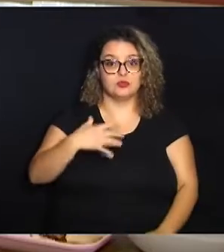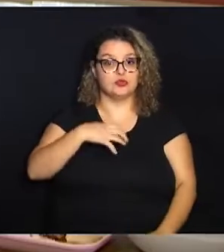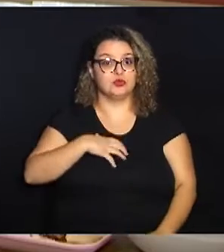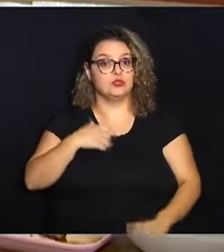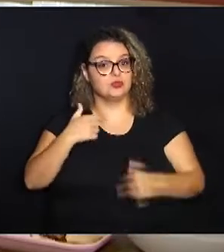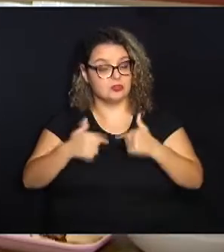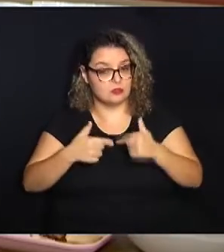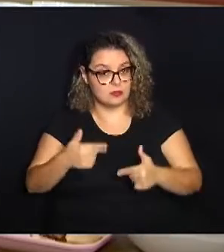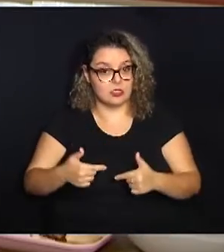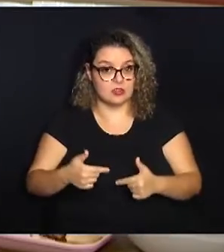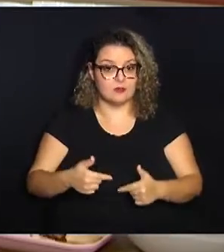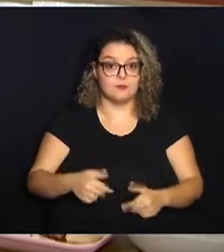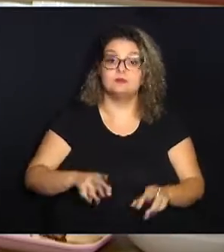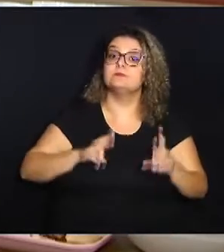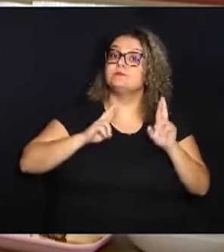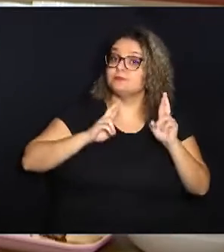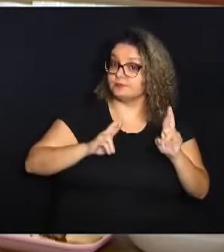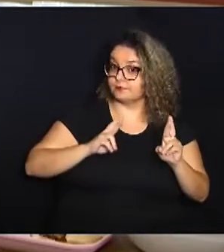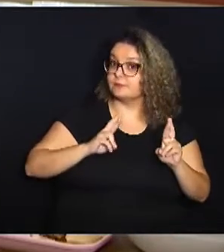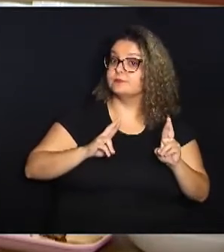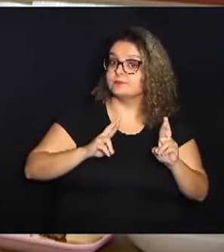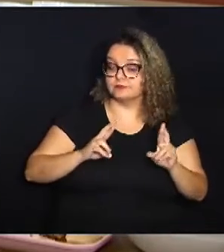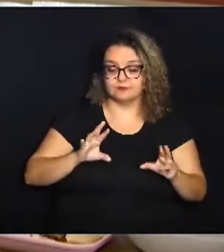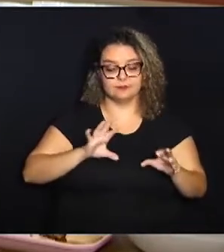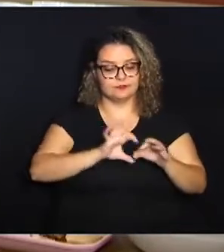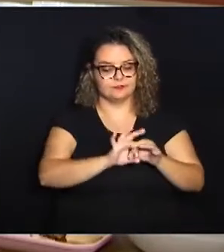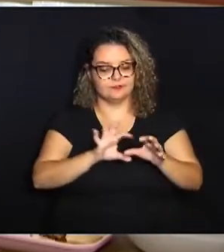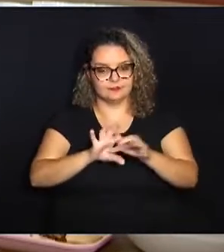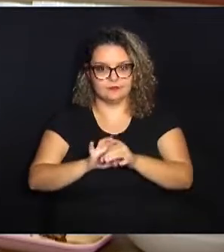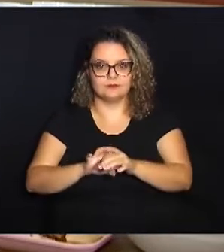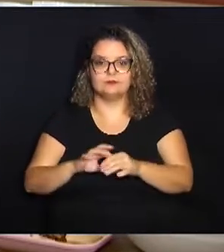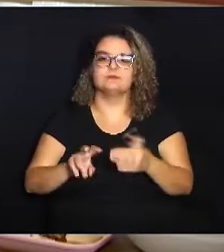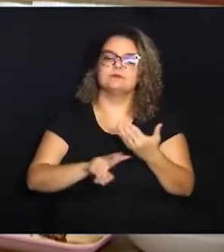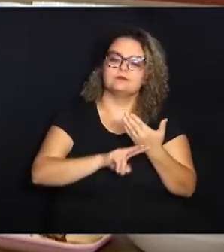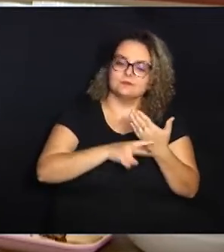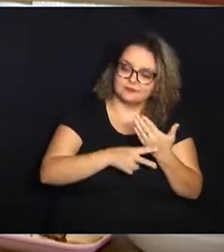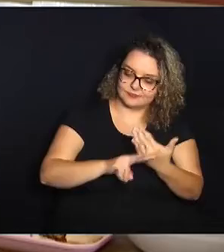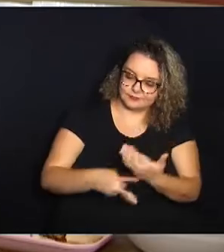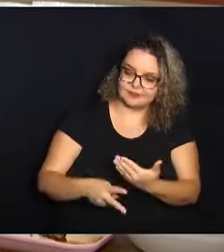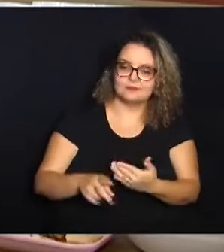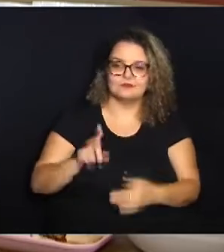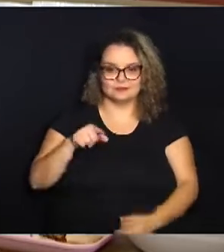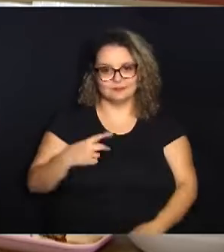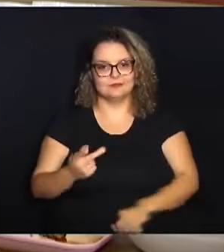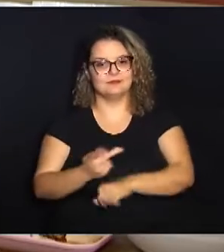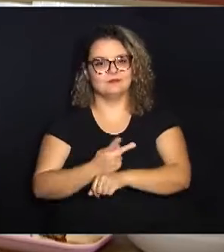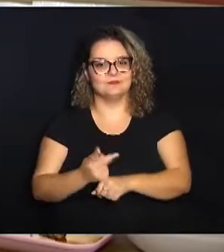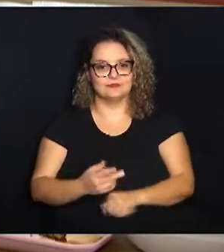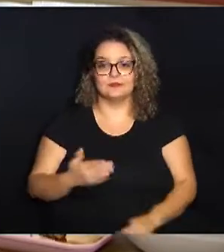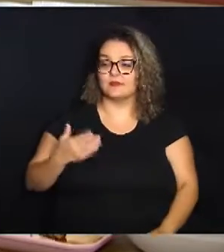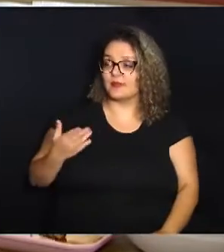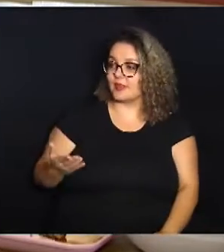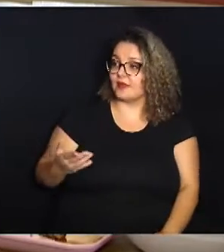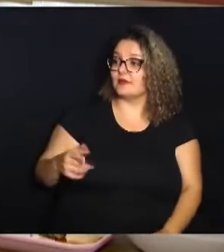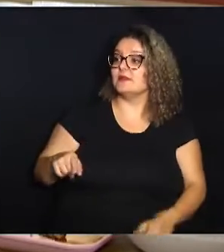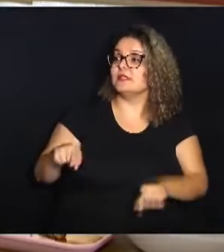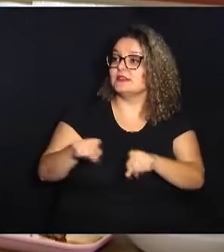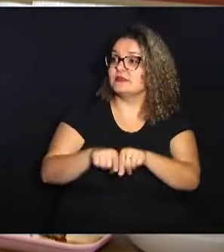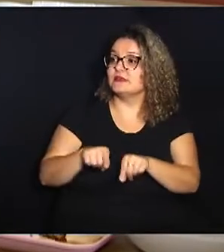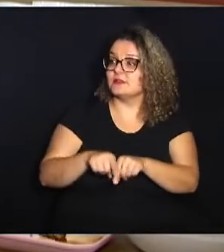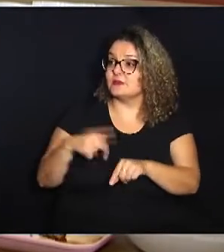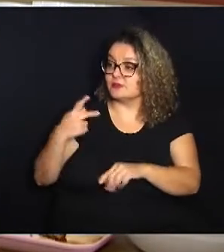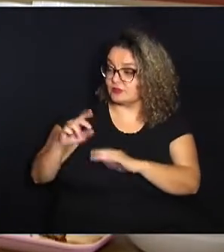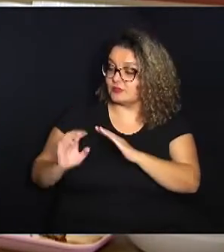operandi. E esperamos que essas conexões gerem frutos, que é o que a gente veio buscar. Você ficou, inclusive, a sua